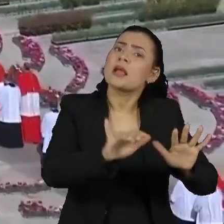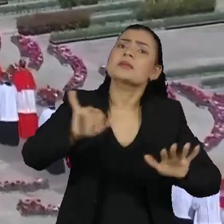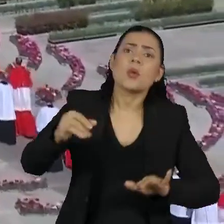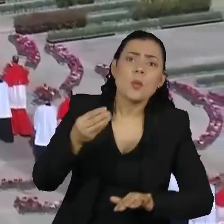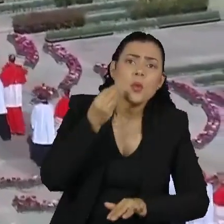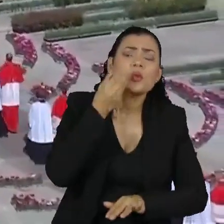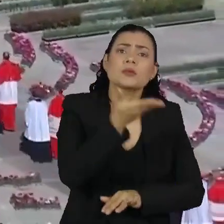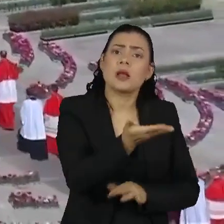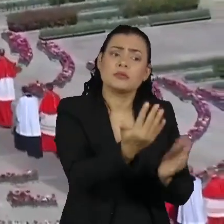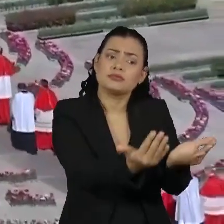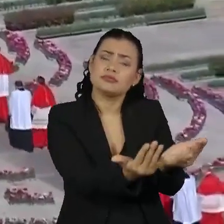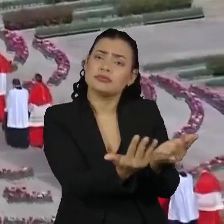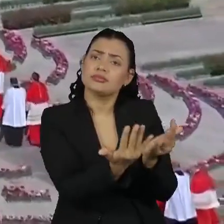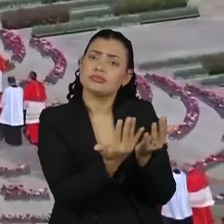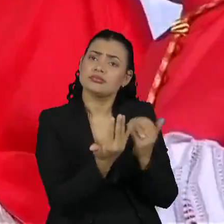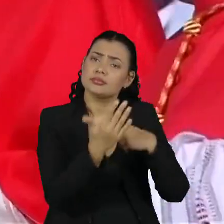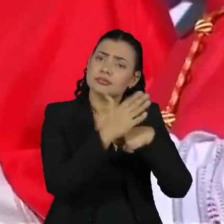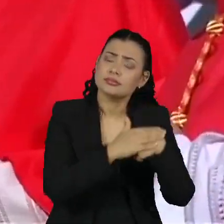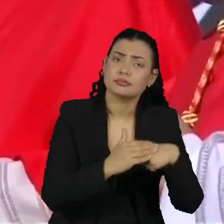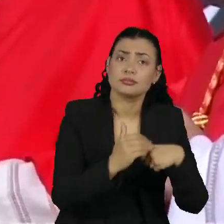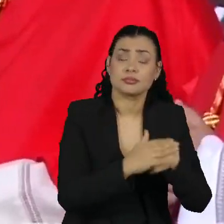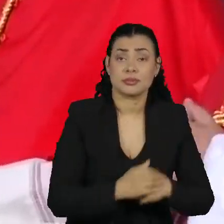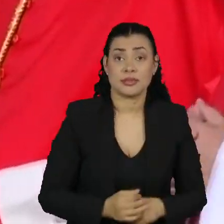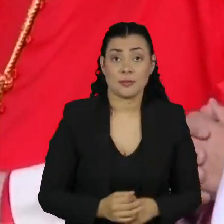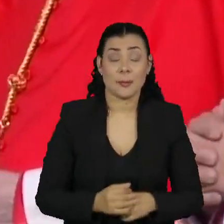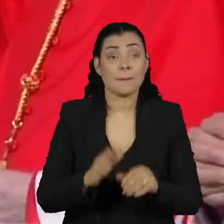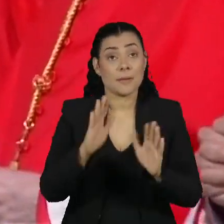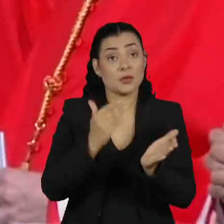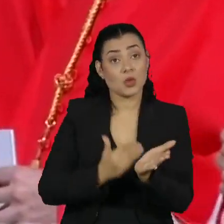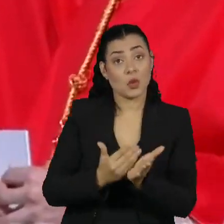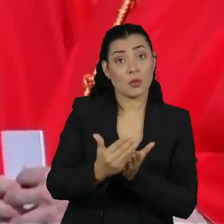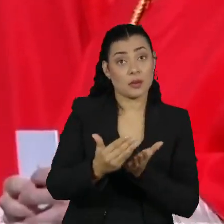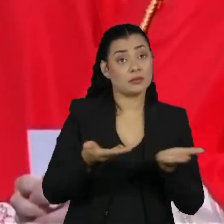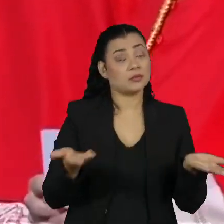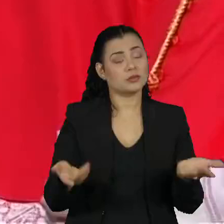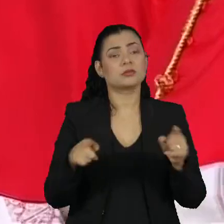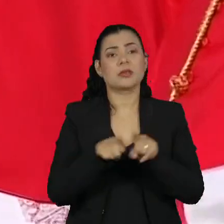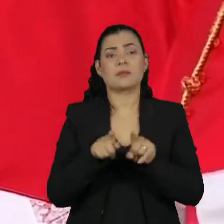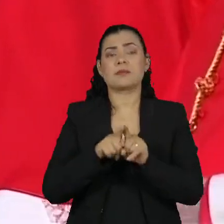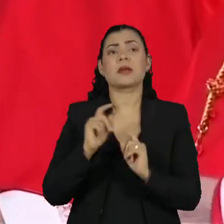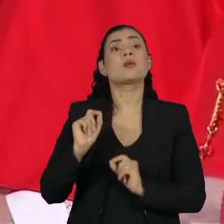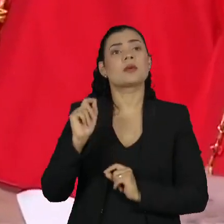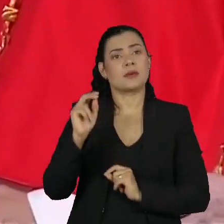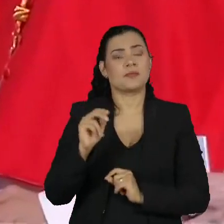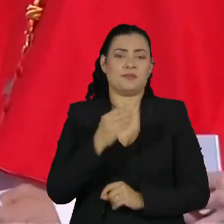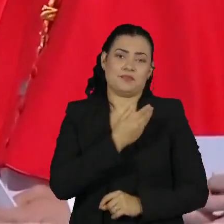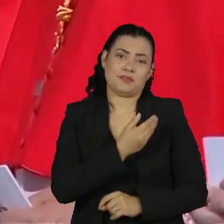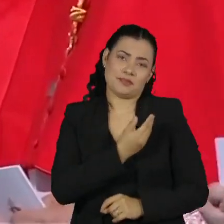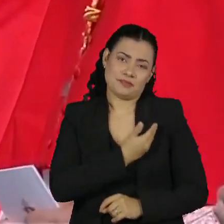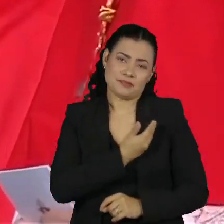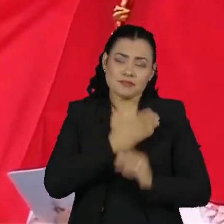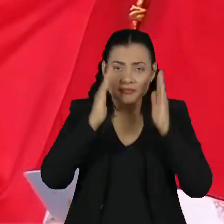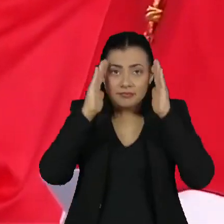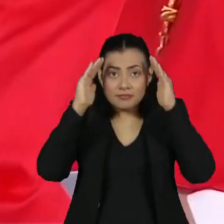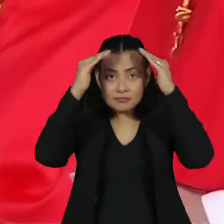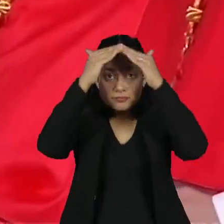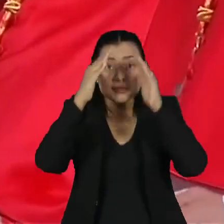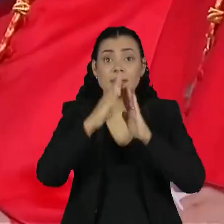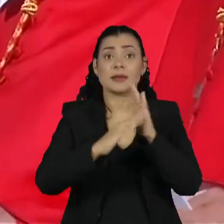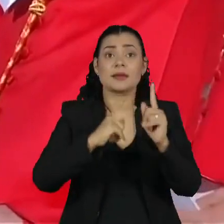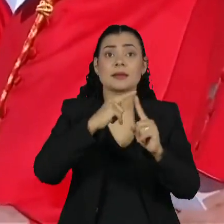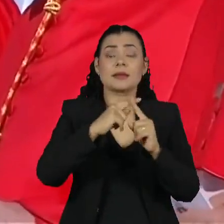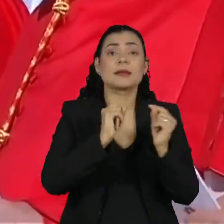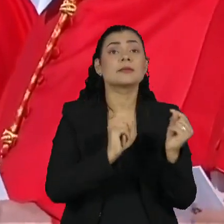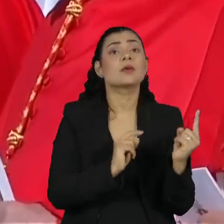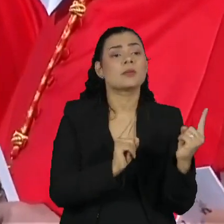para aproximar os fiéis desde o começo do ponto ficado Francisco ressalta que a igreja tem o dever de